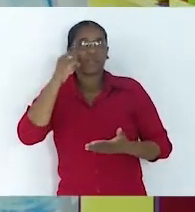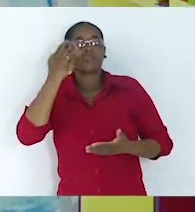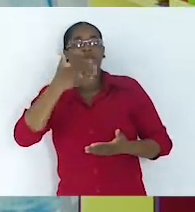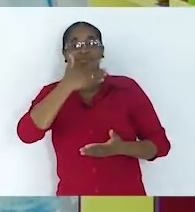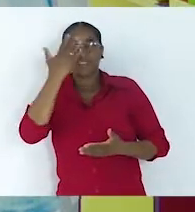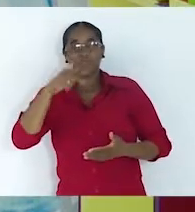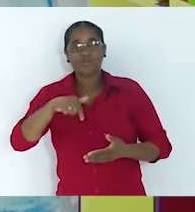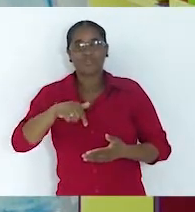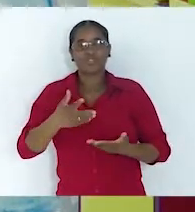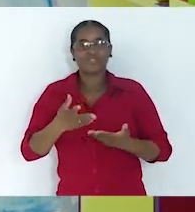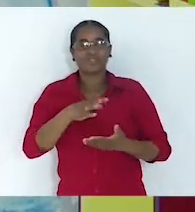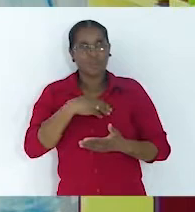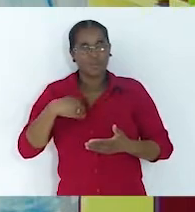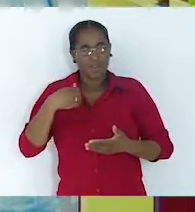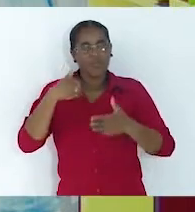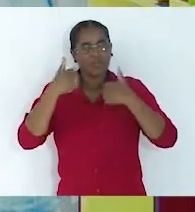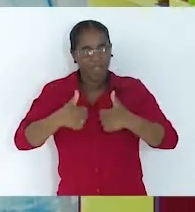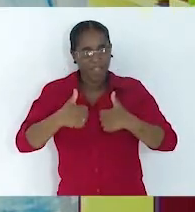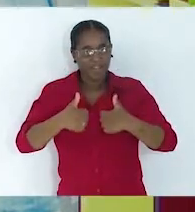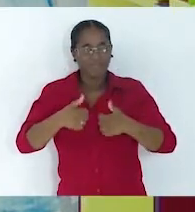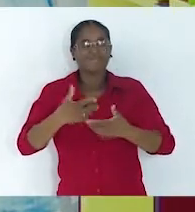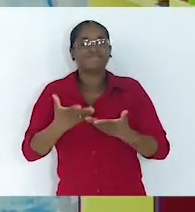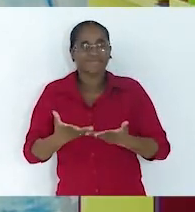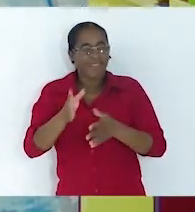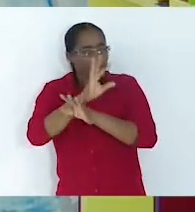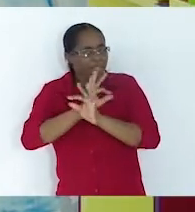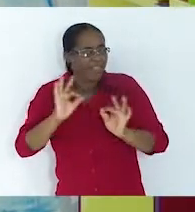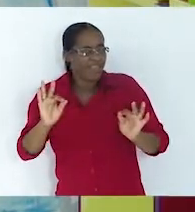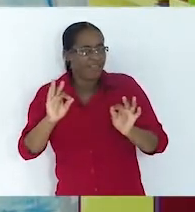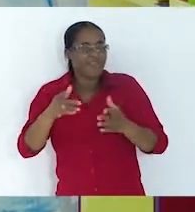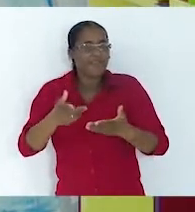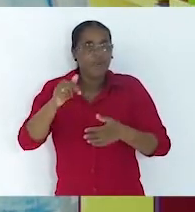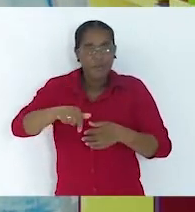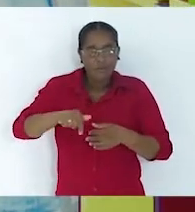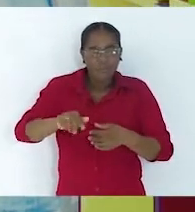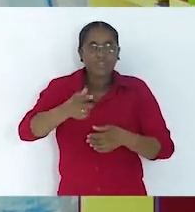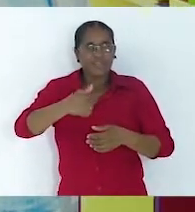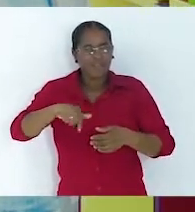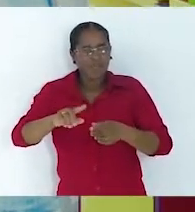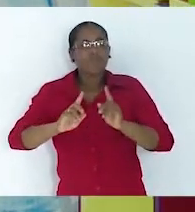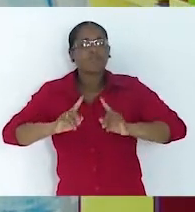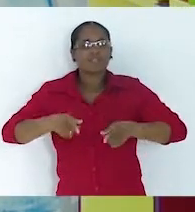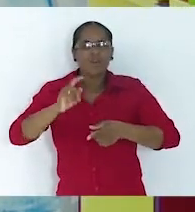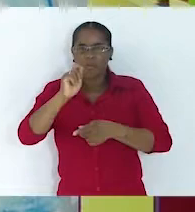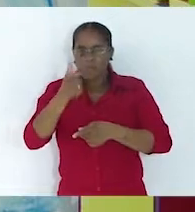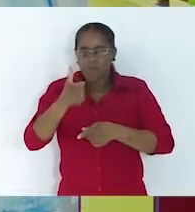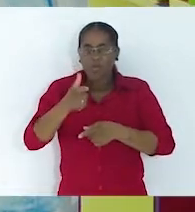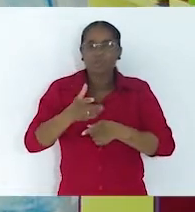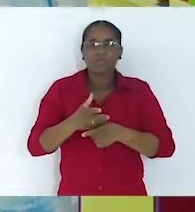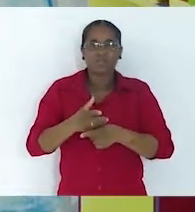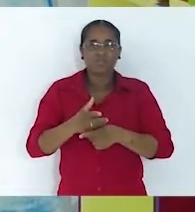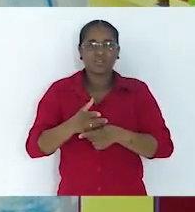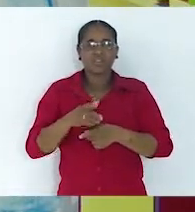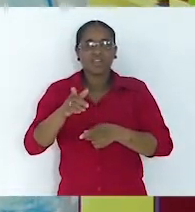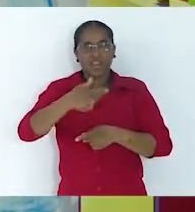hoje? Espetacular? Ok. Então, hoje vamos começar com um pouco daquilo que foi a nossa aula